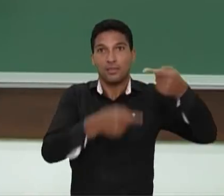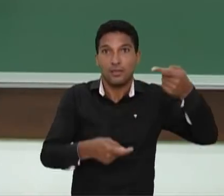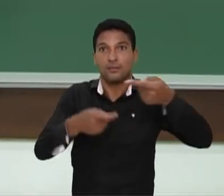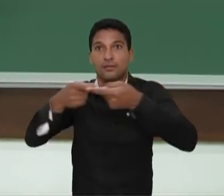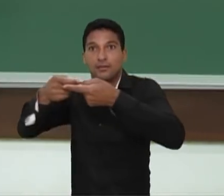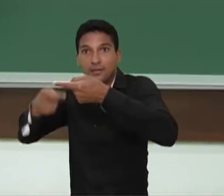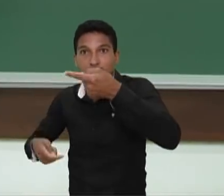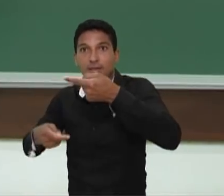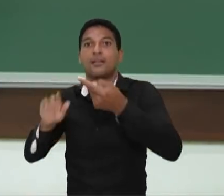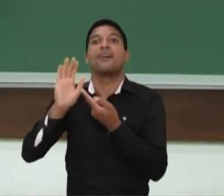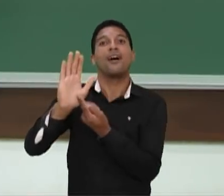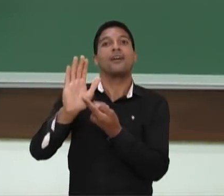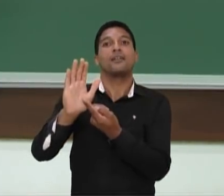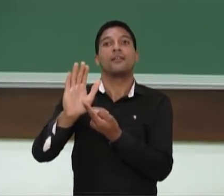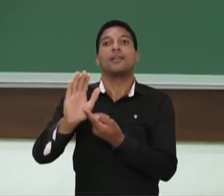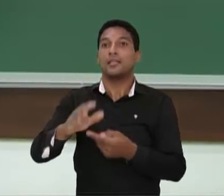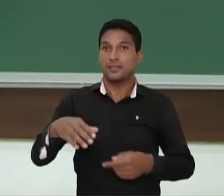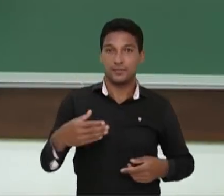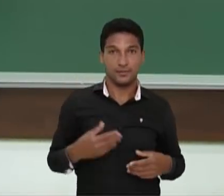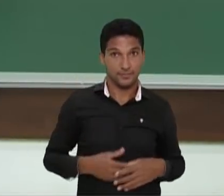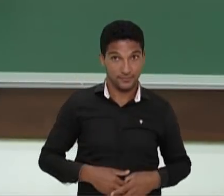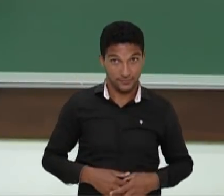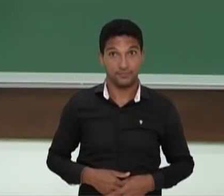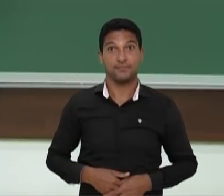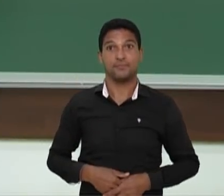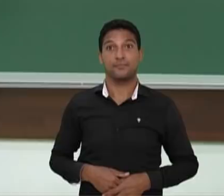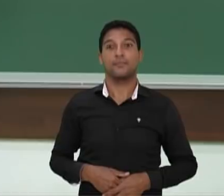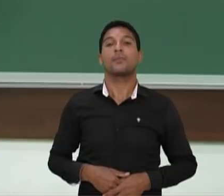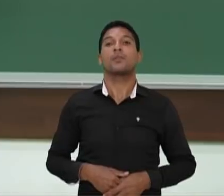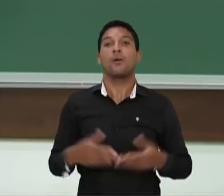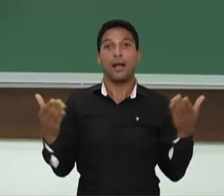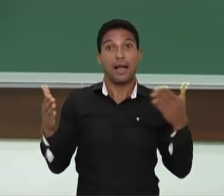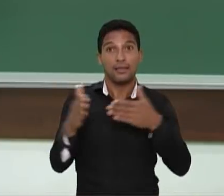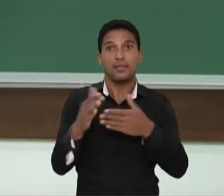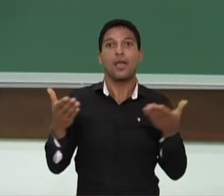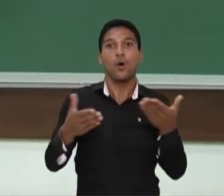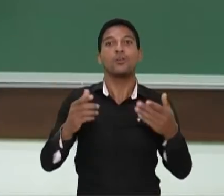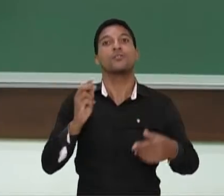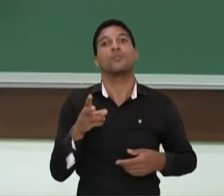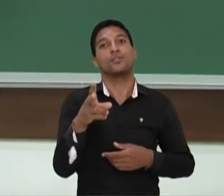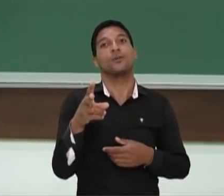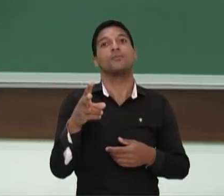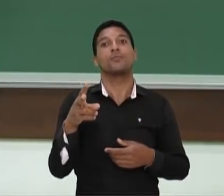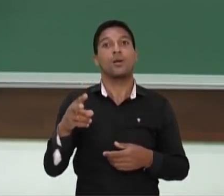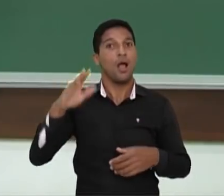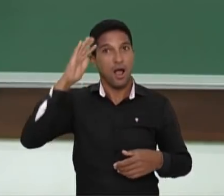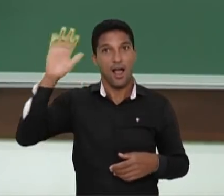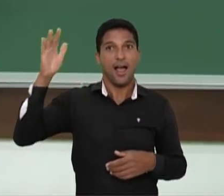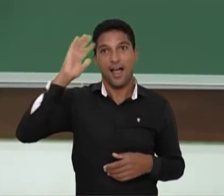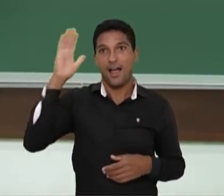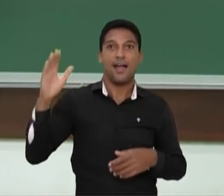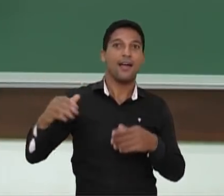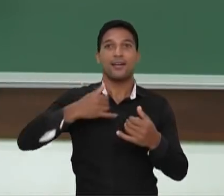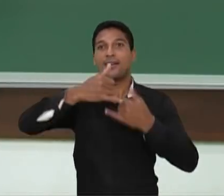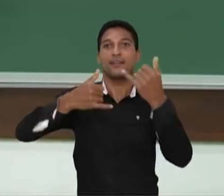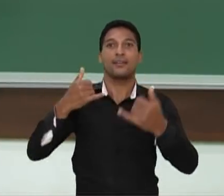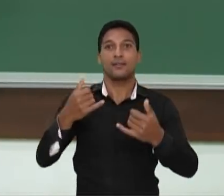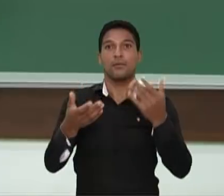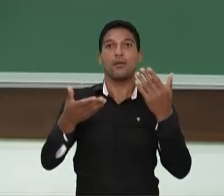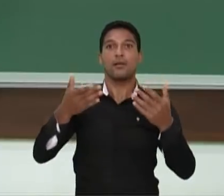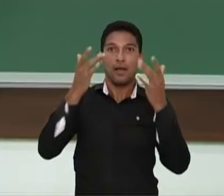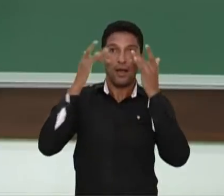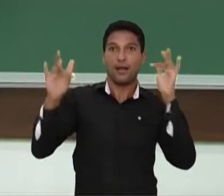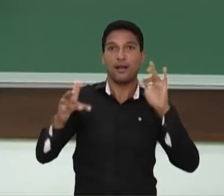aula que continuam brincando com o nosso imaginário até hoje, tá bom? Eu quero mandar também, recadinho aqui, vou pegar minha